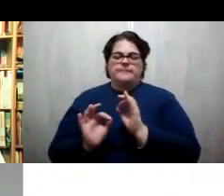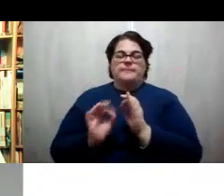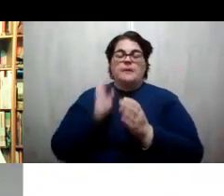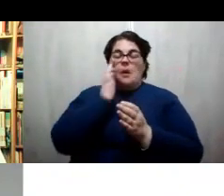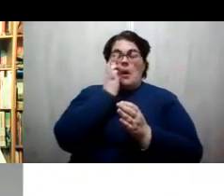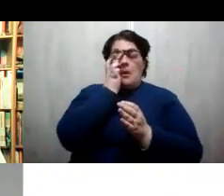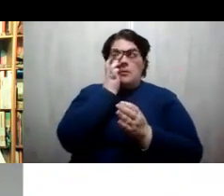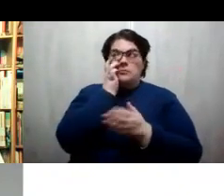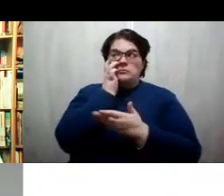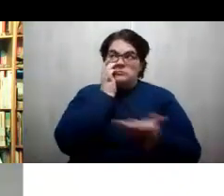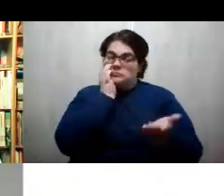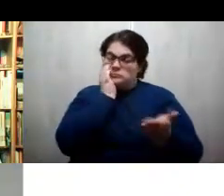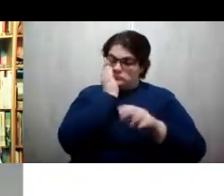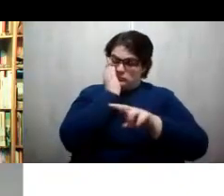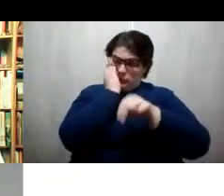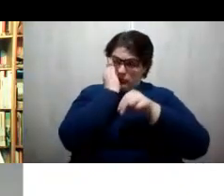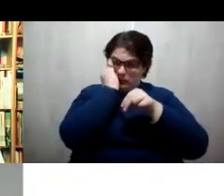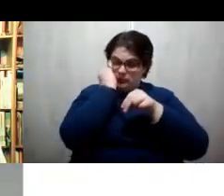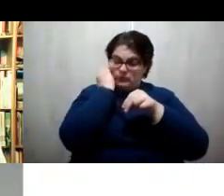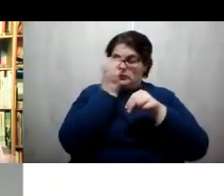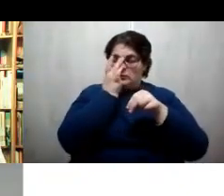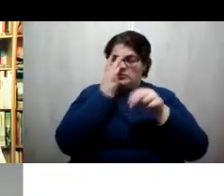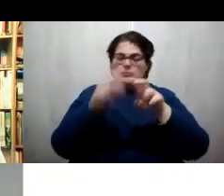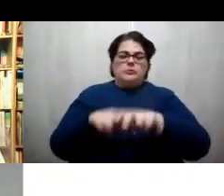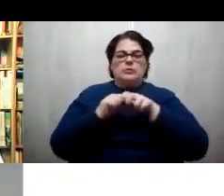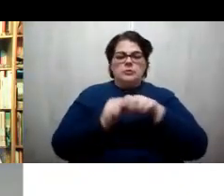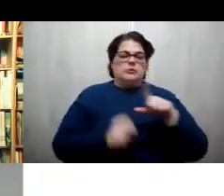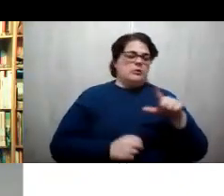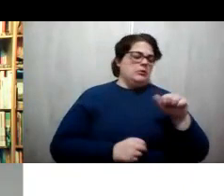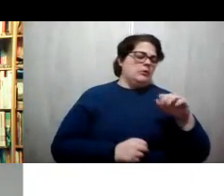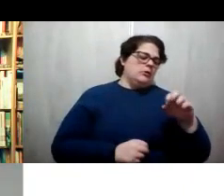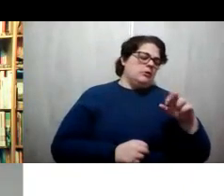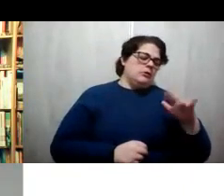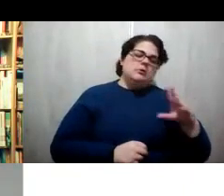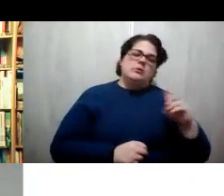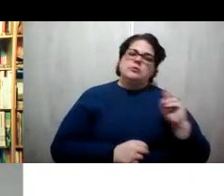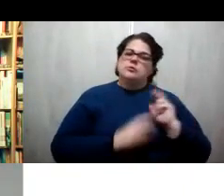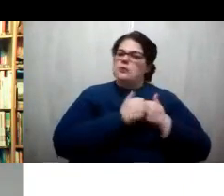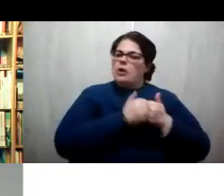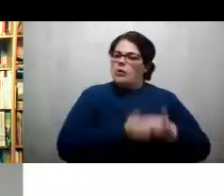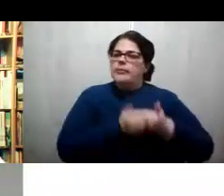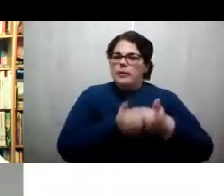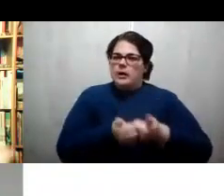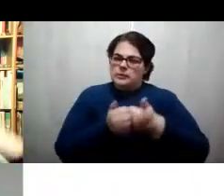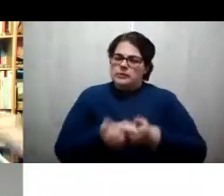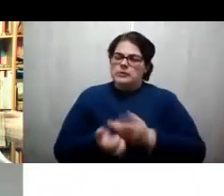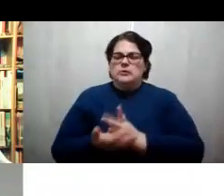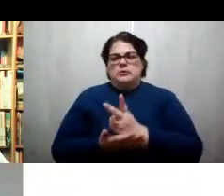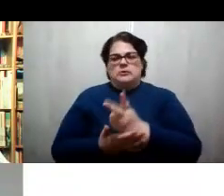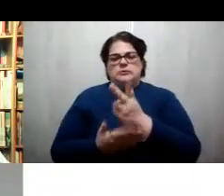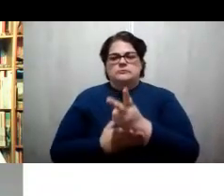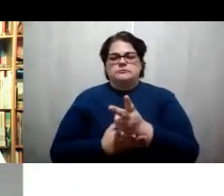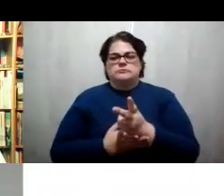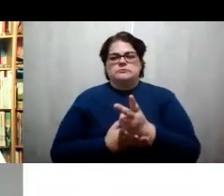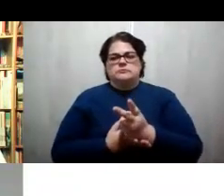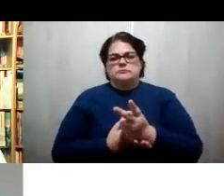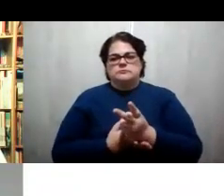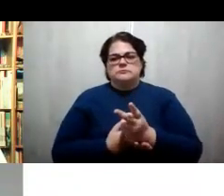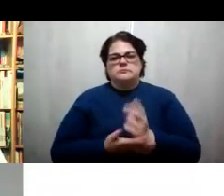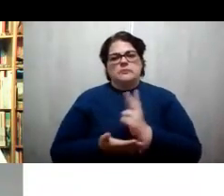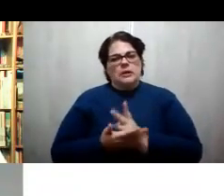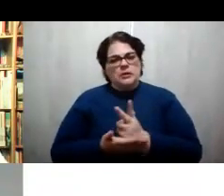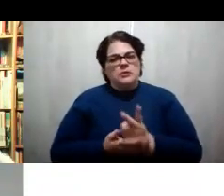nesse processo, o Laércio foi acompanhando desde o começo, desde o começo. E depois, a cada finalização